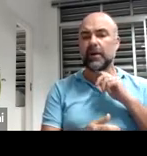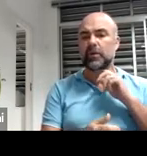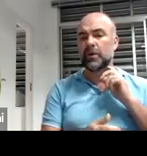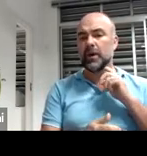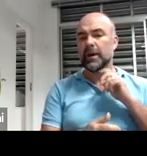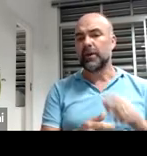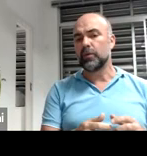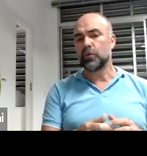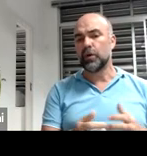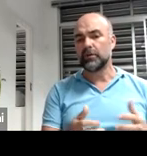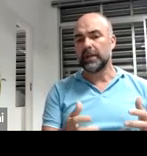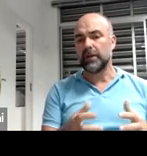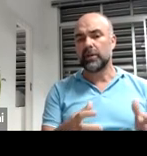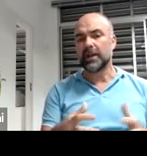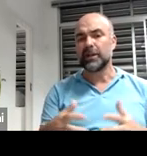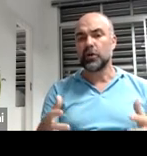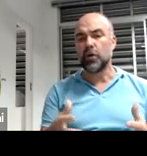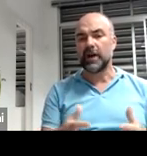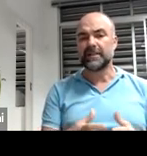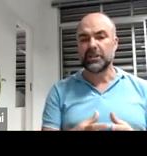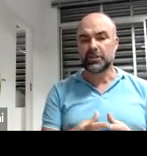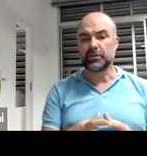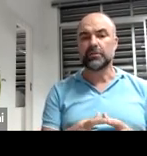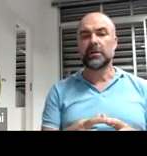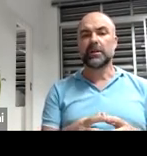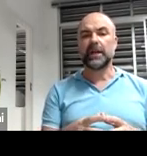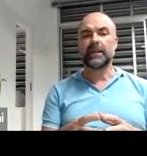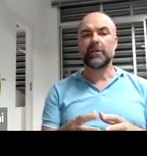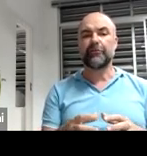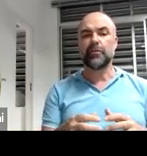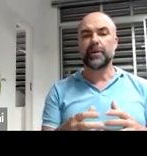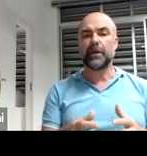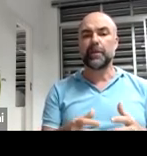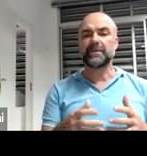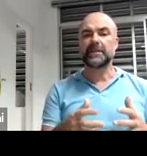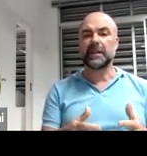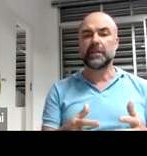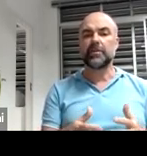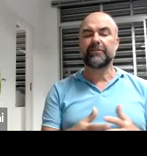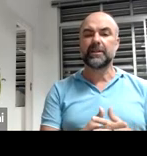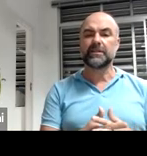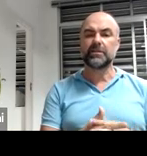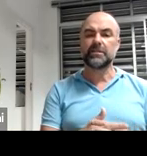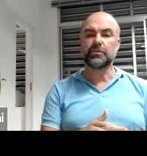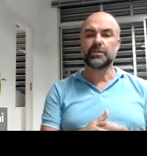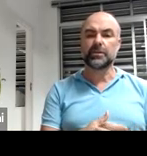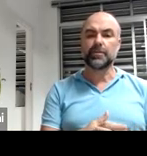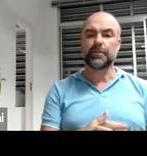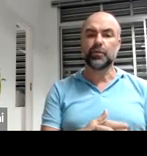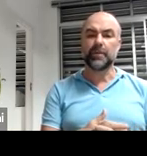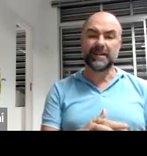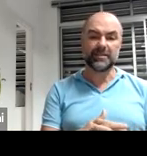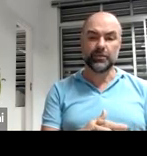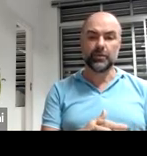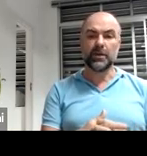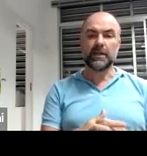Faraco é o dono, né, o que criou a Distro. Né? Então, foi o primeiro presidente de uma federação das indústrias